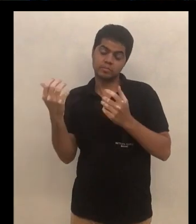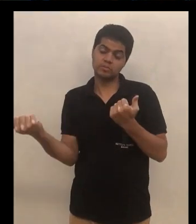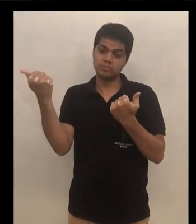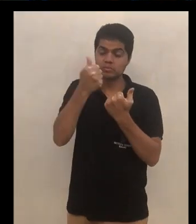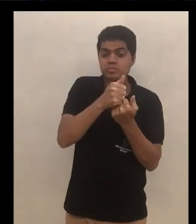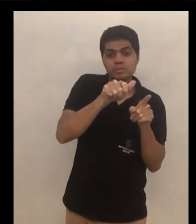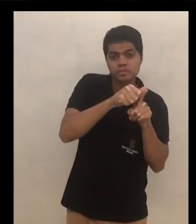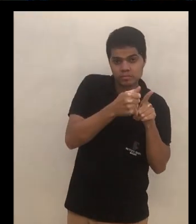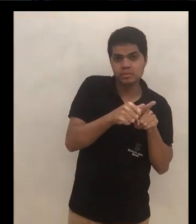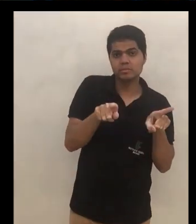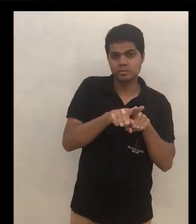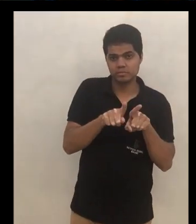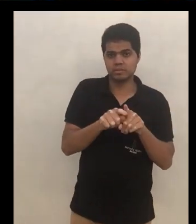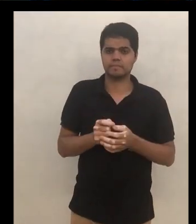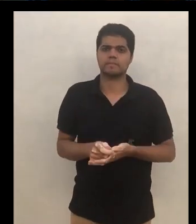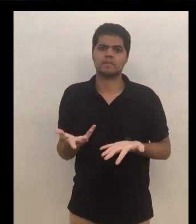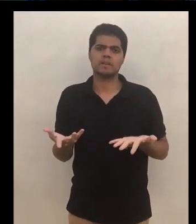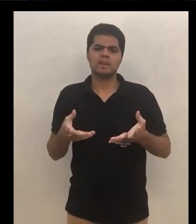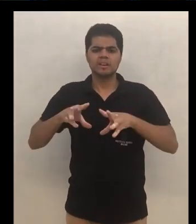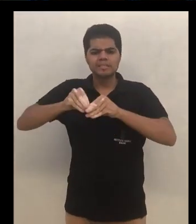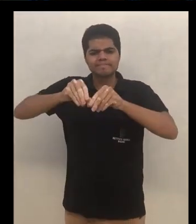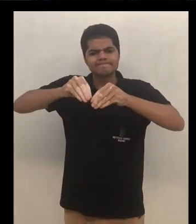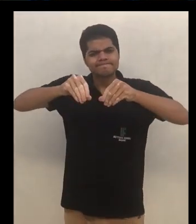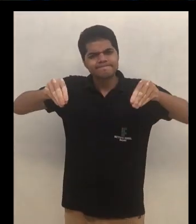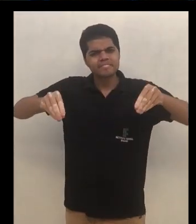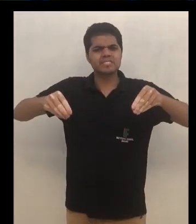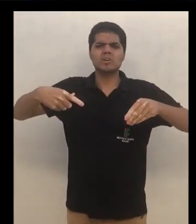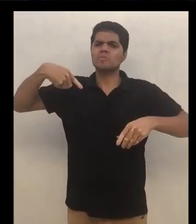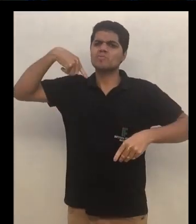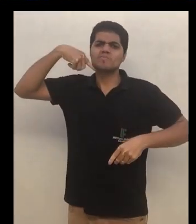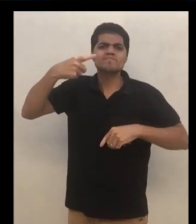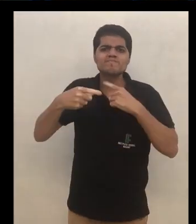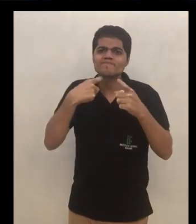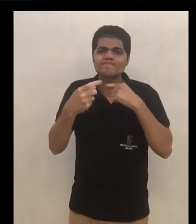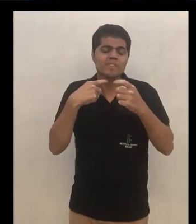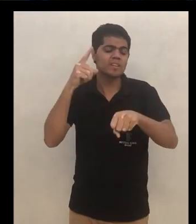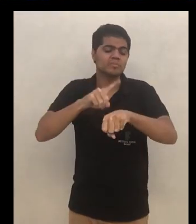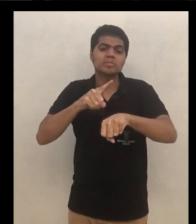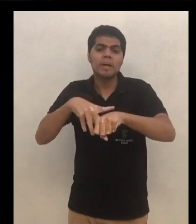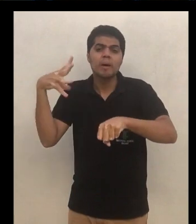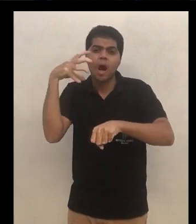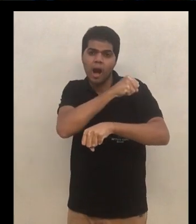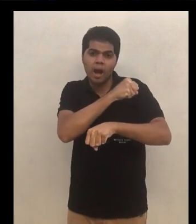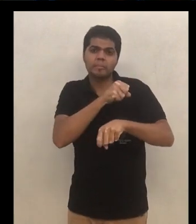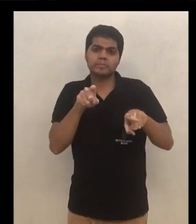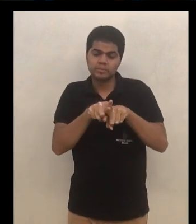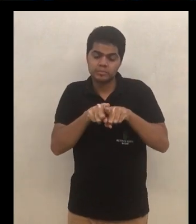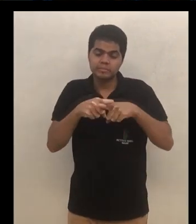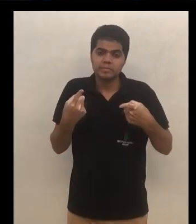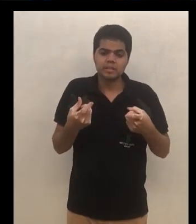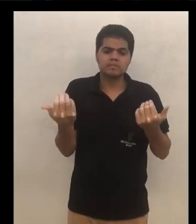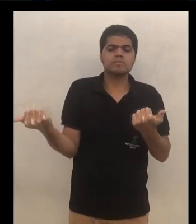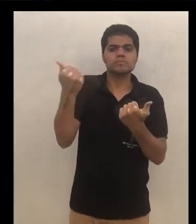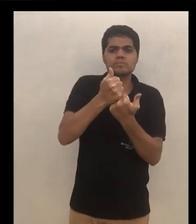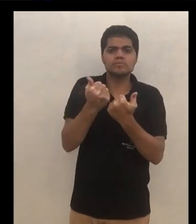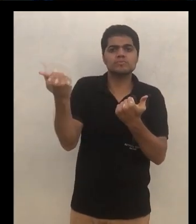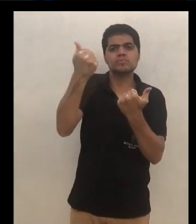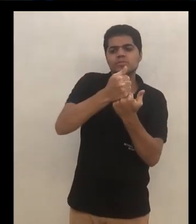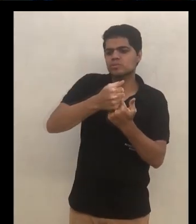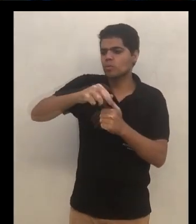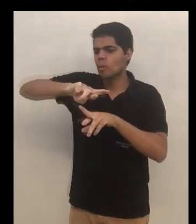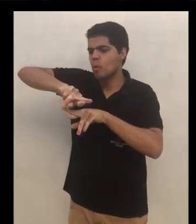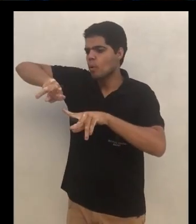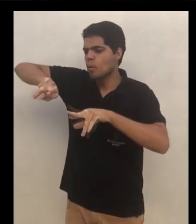está fazendo cálculo de ração, porque não dá tempo de fazer aqui. A gente simplesmente está colocando os alimentos que podem substituir o